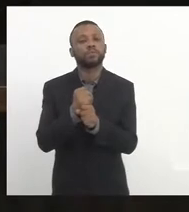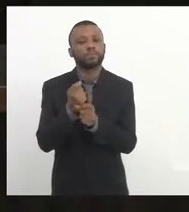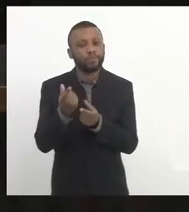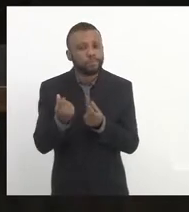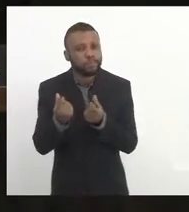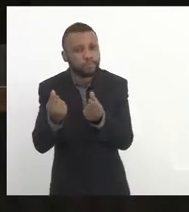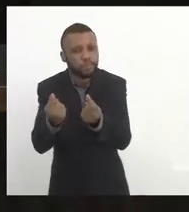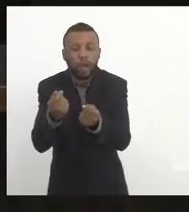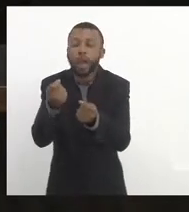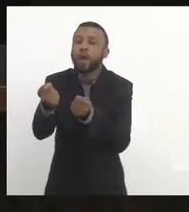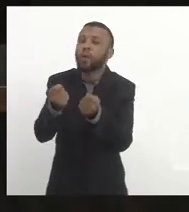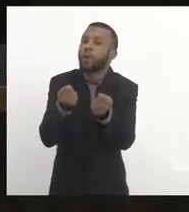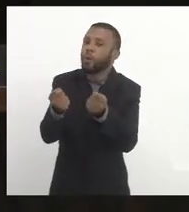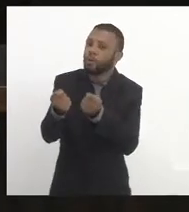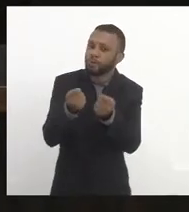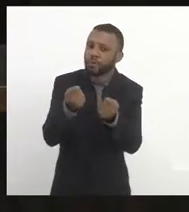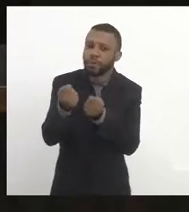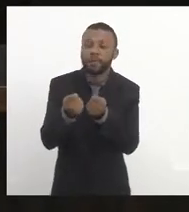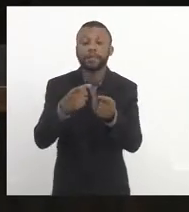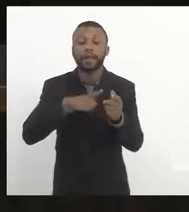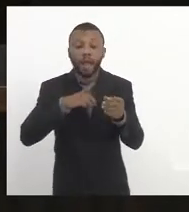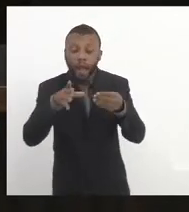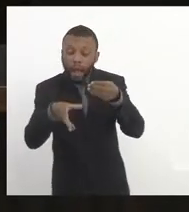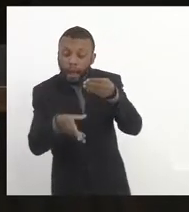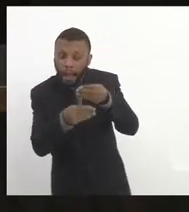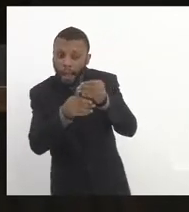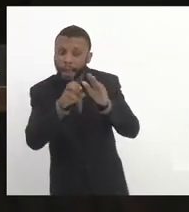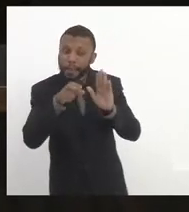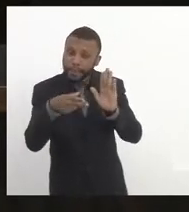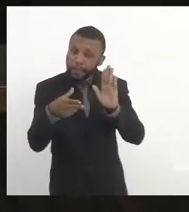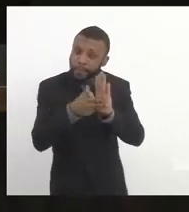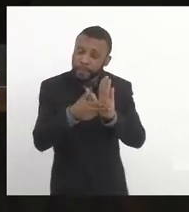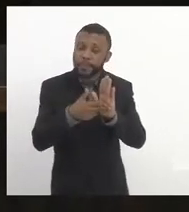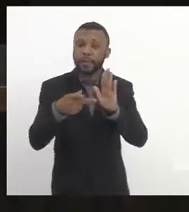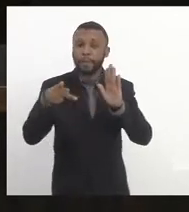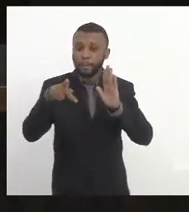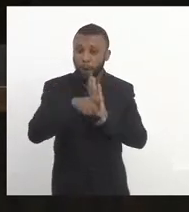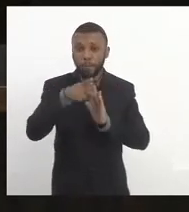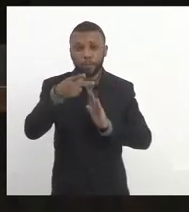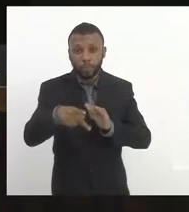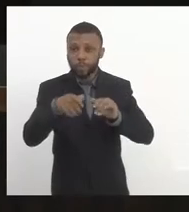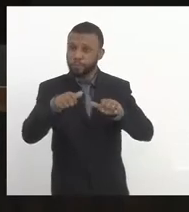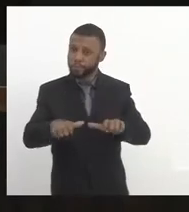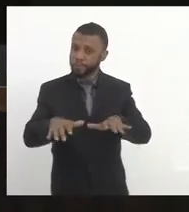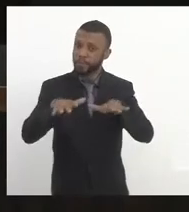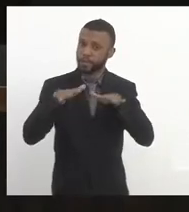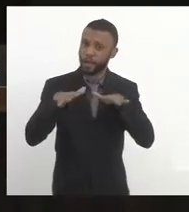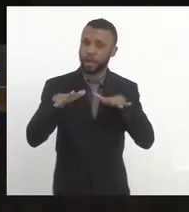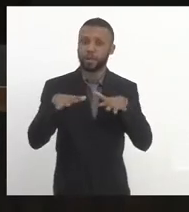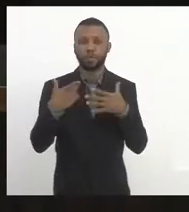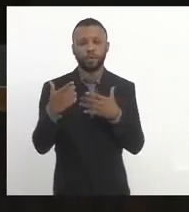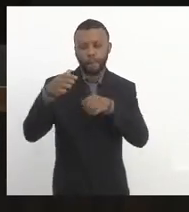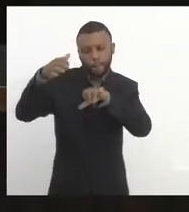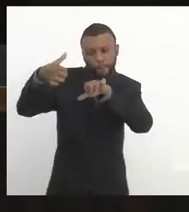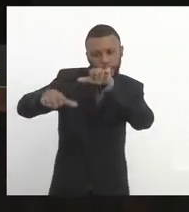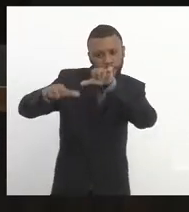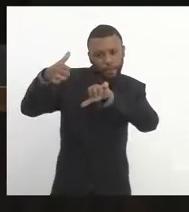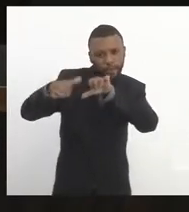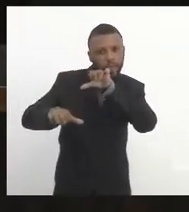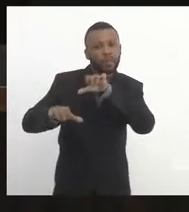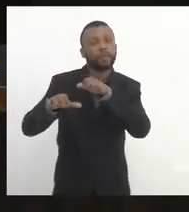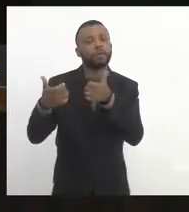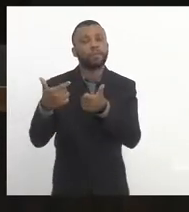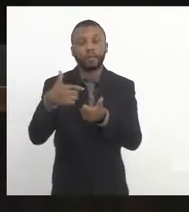e controle, as emendas de plenário. Para emitir parecer pela Comissão de Constituição e Justiça,